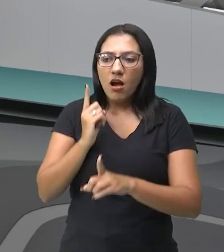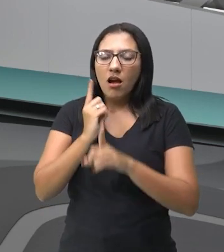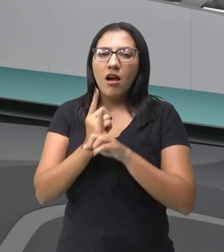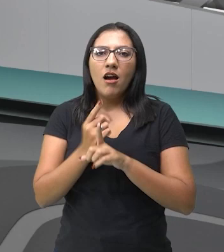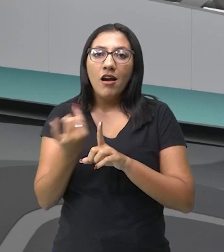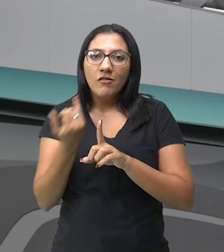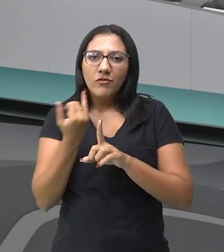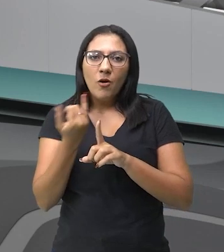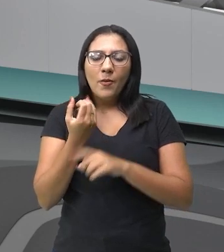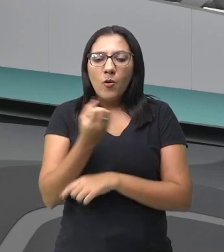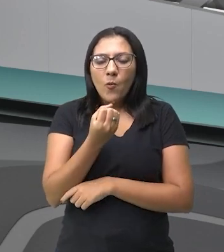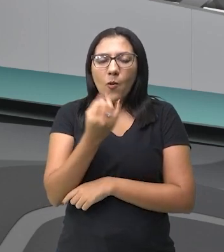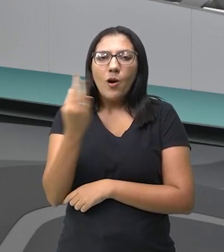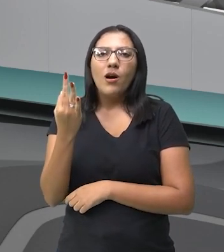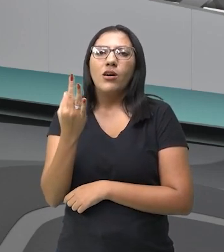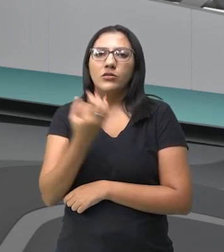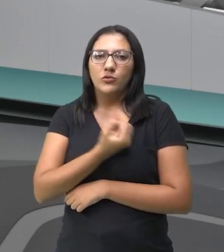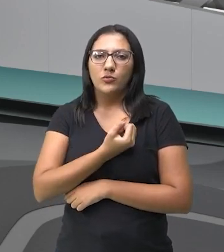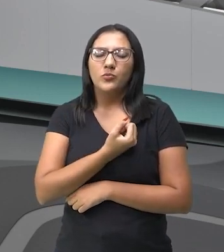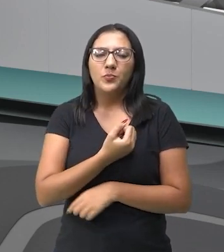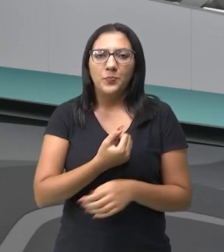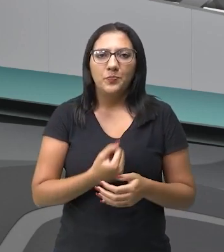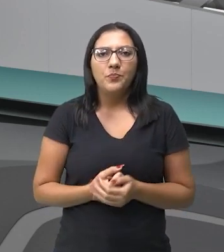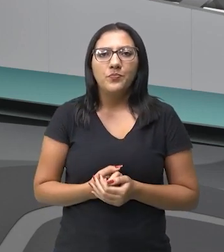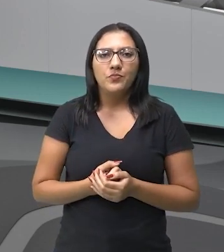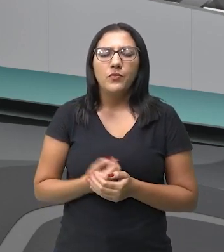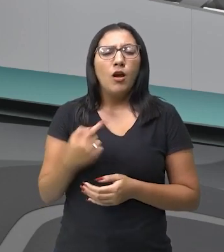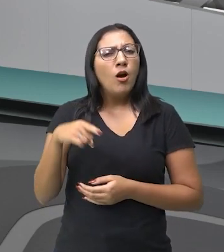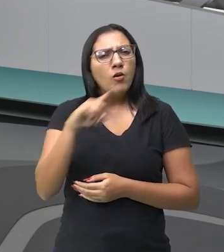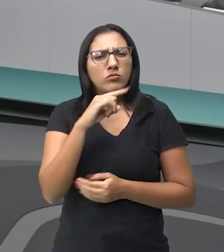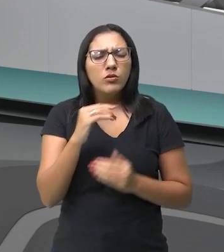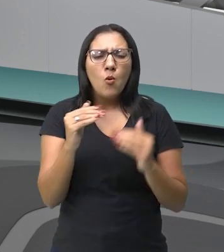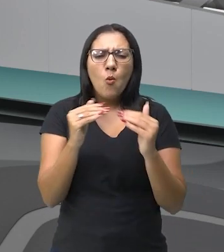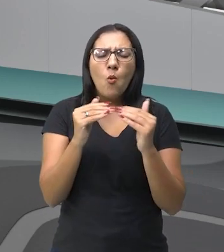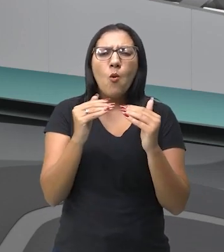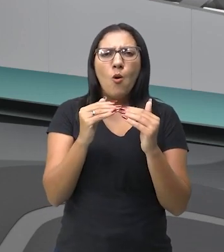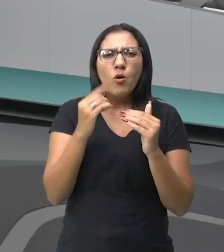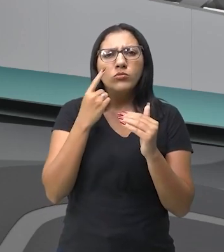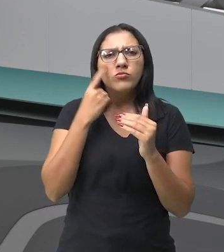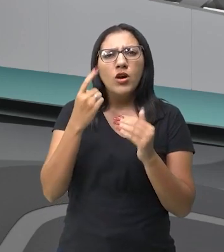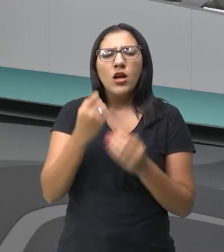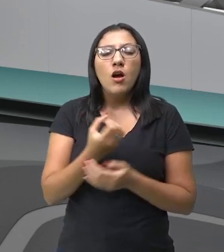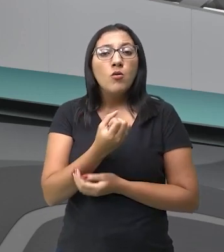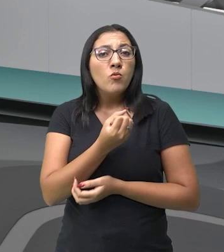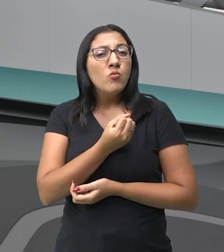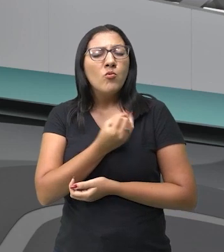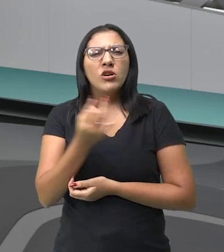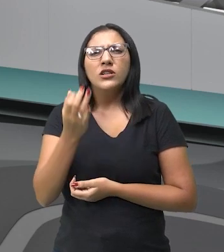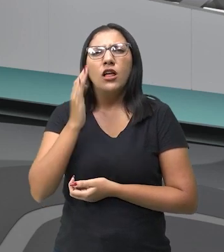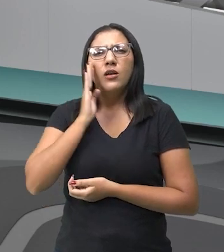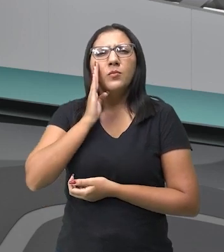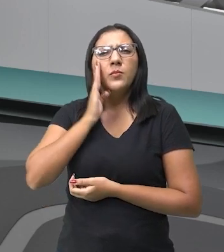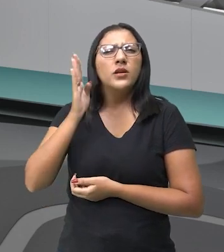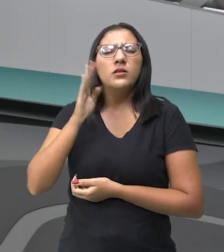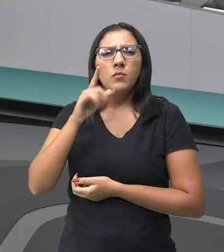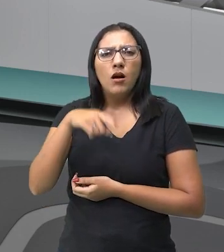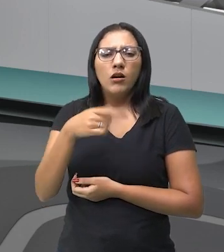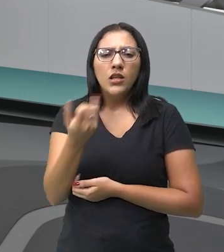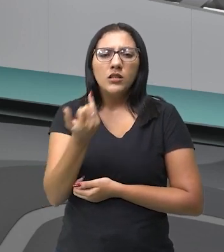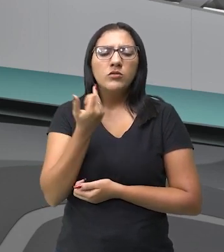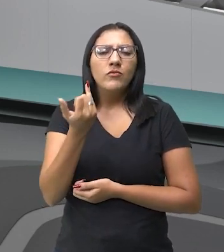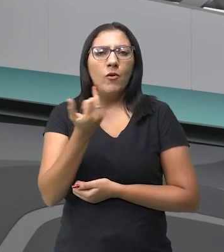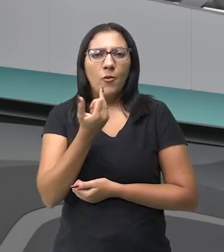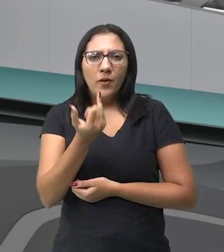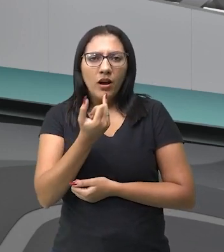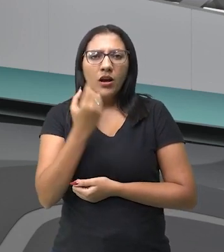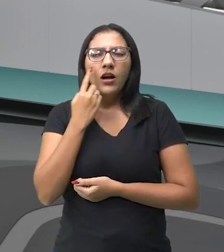informação exata em números. Vocês concordam comigo que uma parte significativa da informação